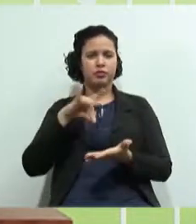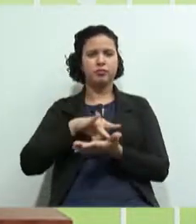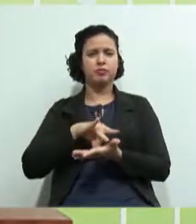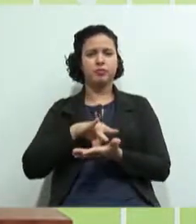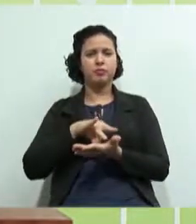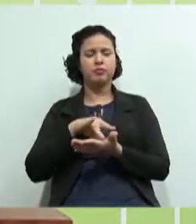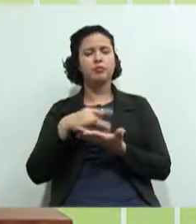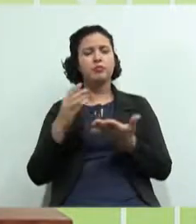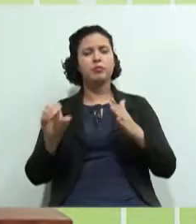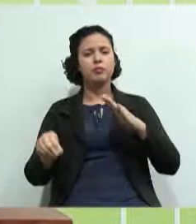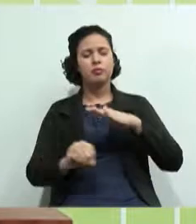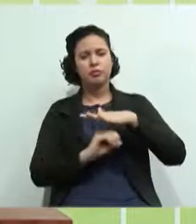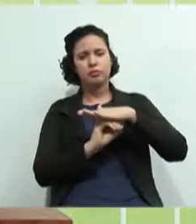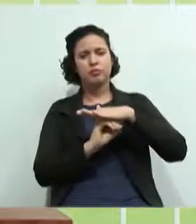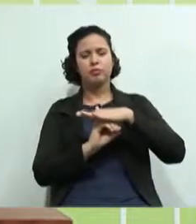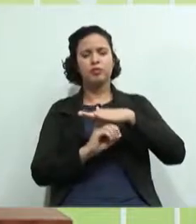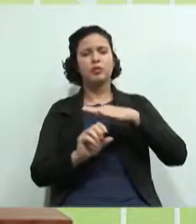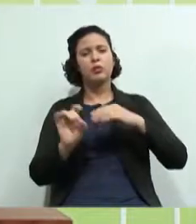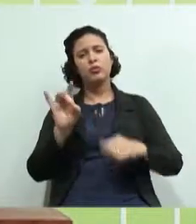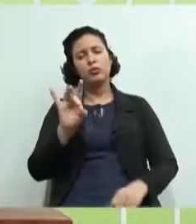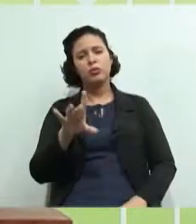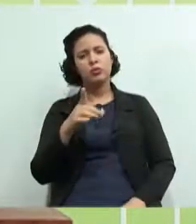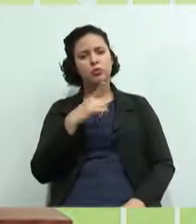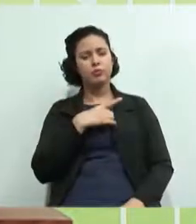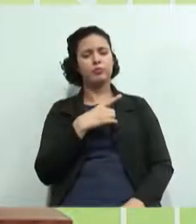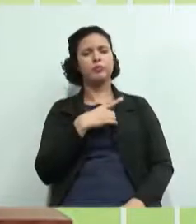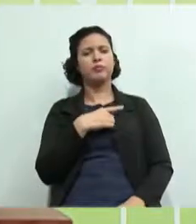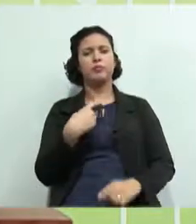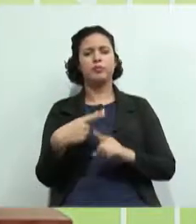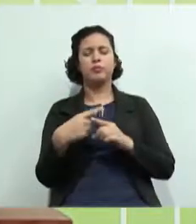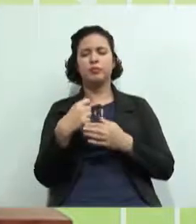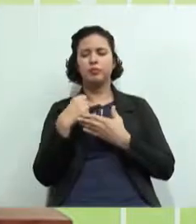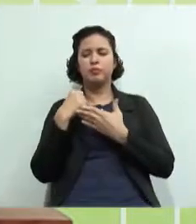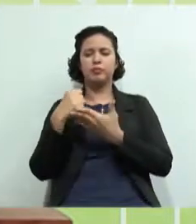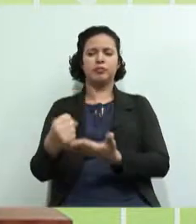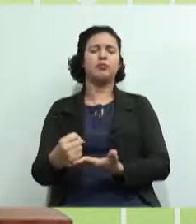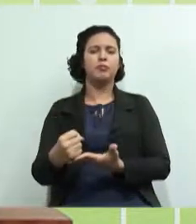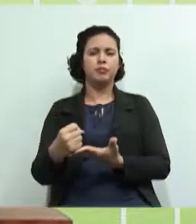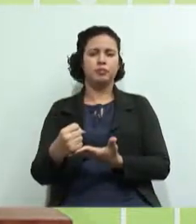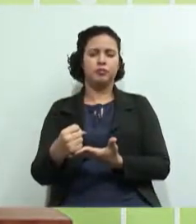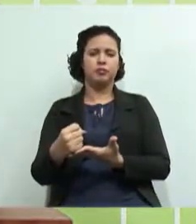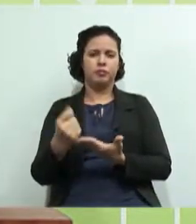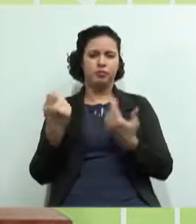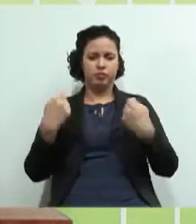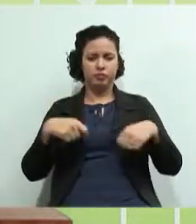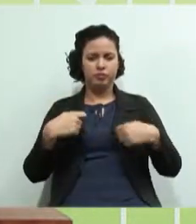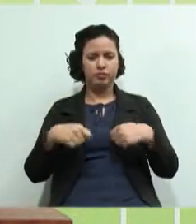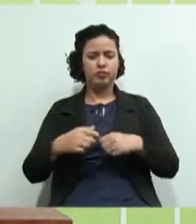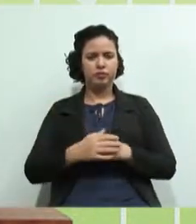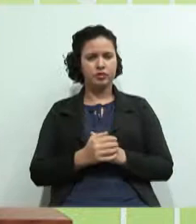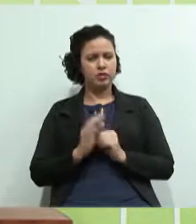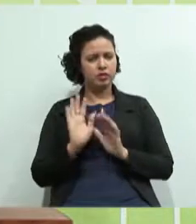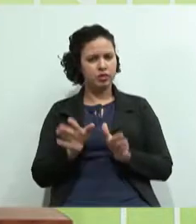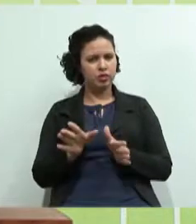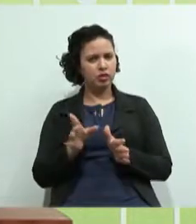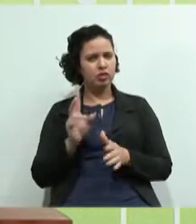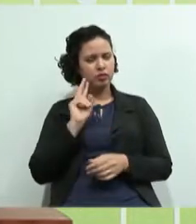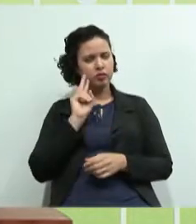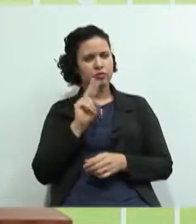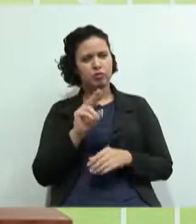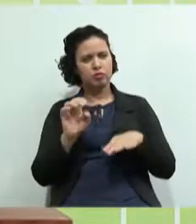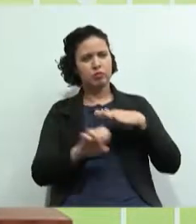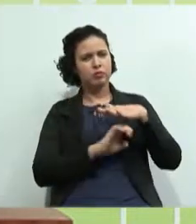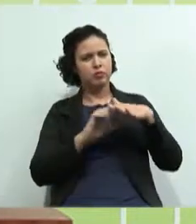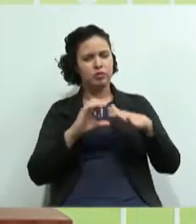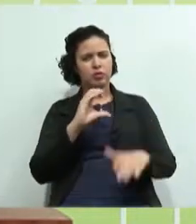Então as organizações, elas só existem para atender alguma necessidade, tá? Você já viu alguma organização nascer sem atender